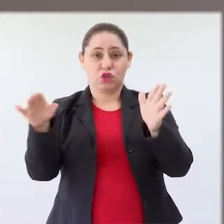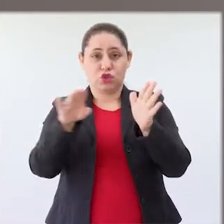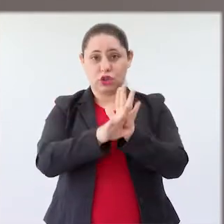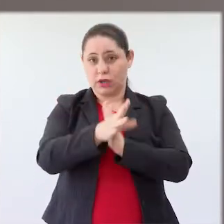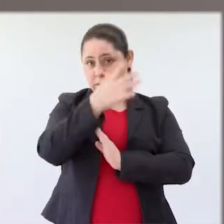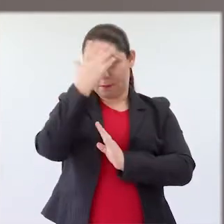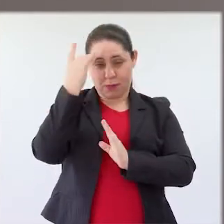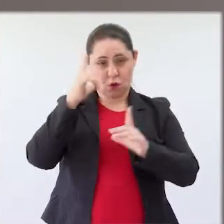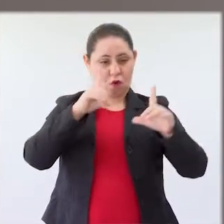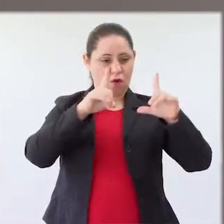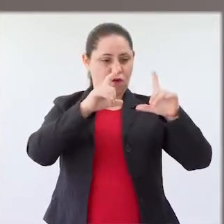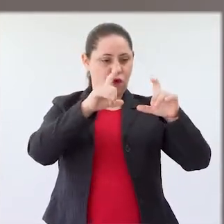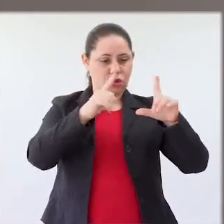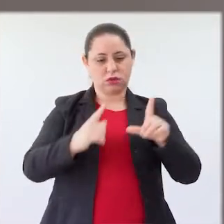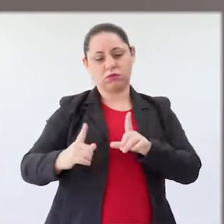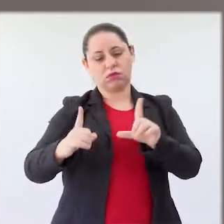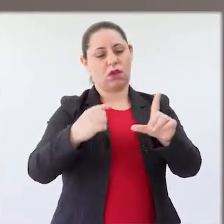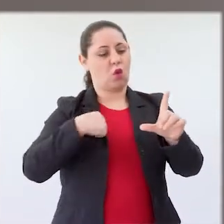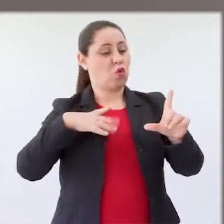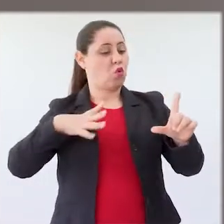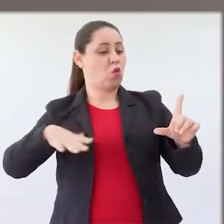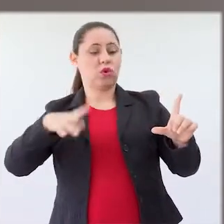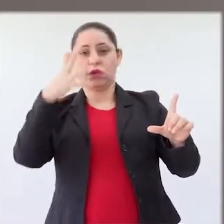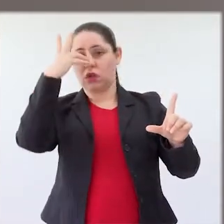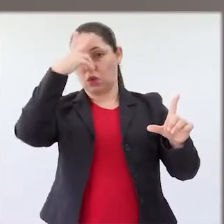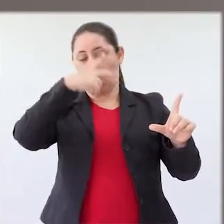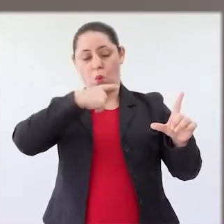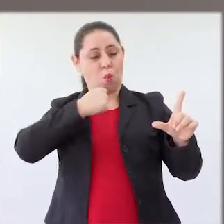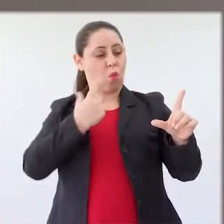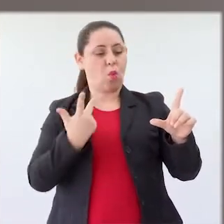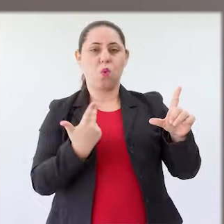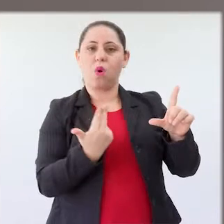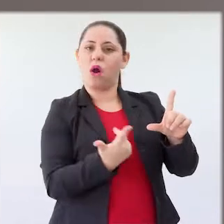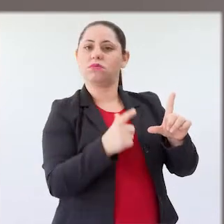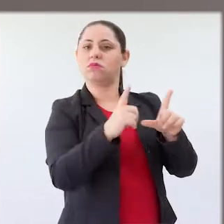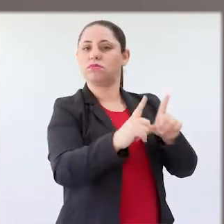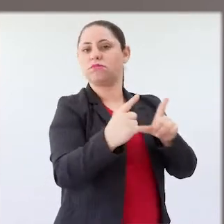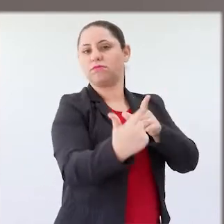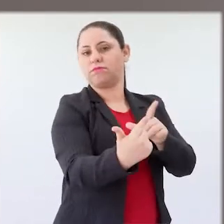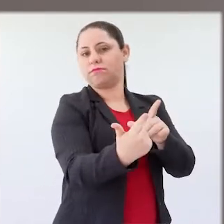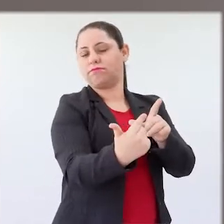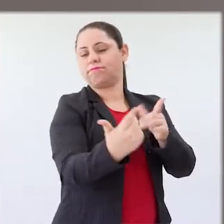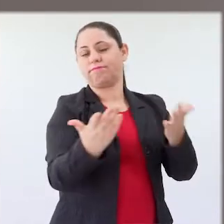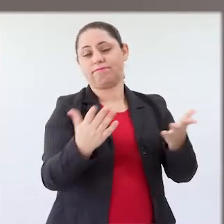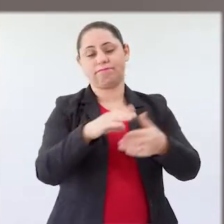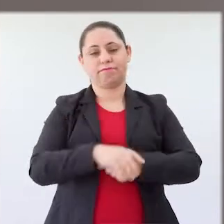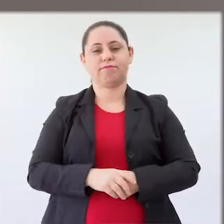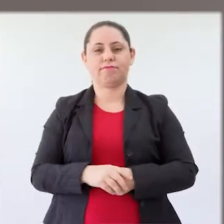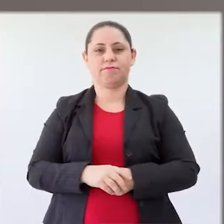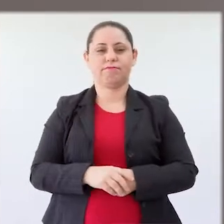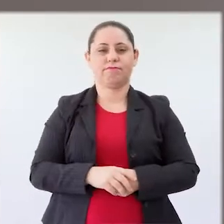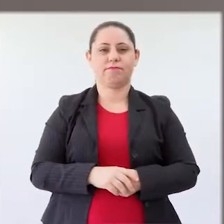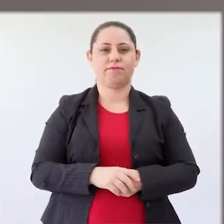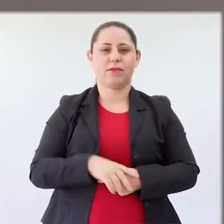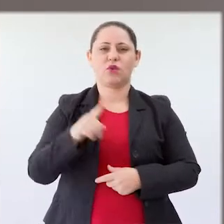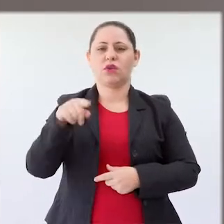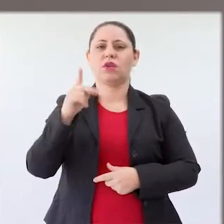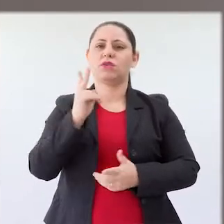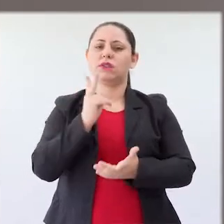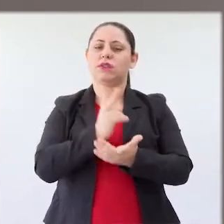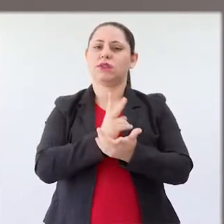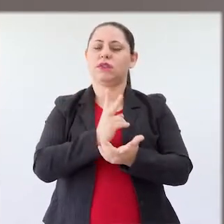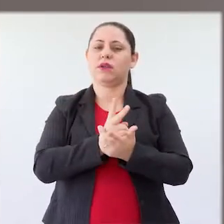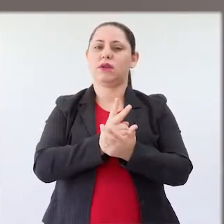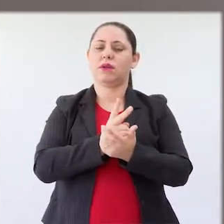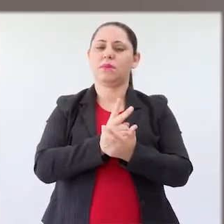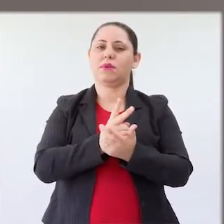com a foto de como eles querem. Eu quero meu rosto dessa forma, igual você comentou. algo que eu comento